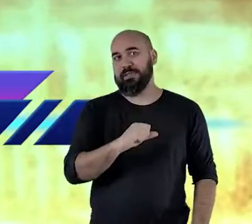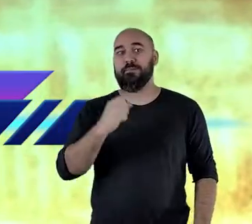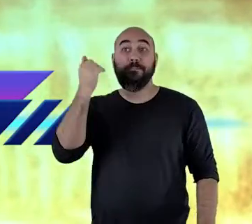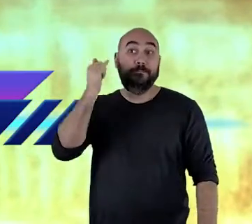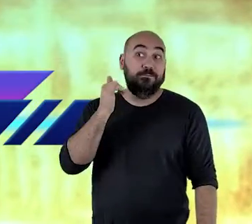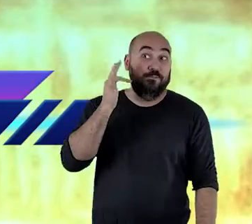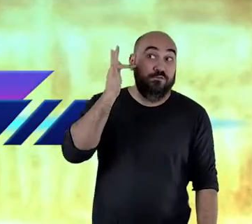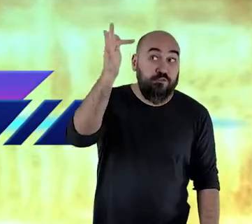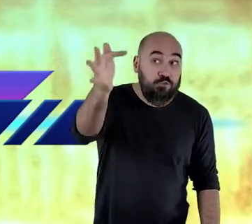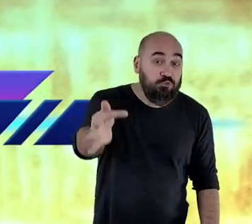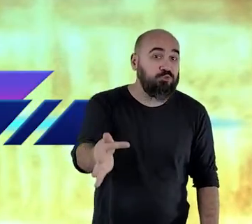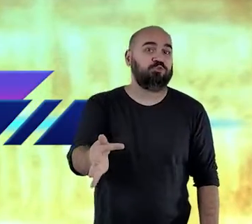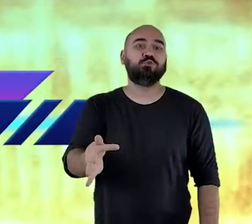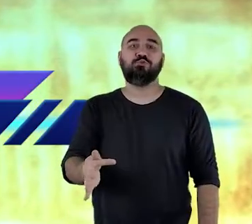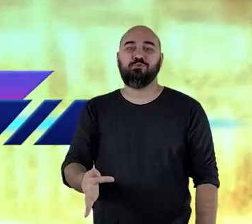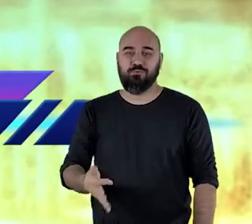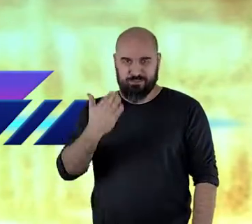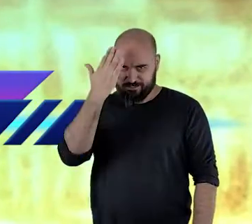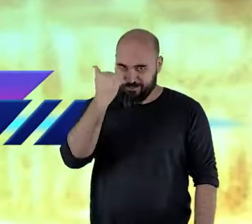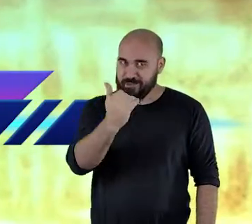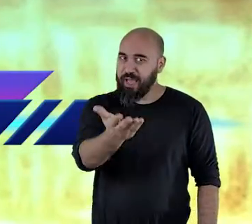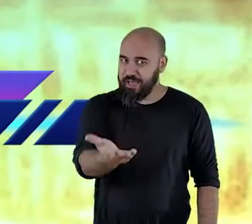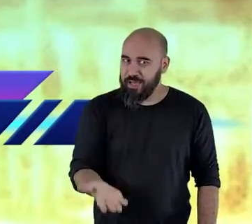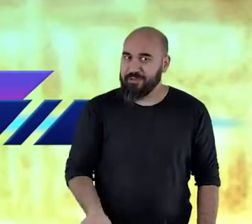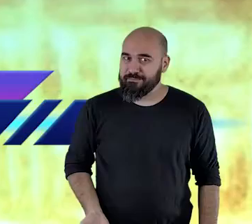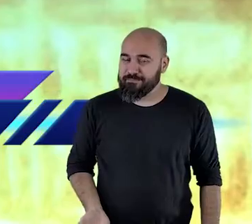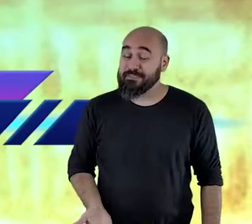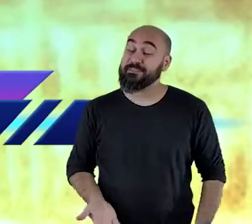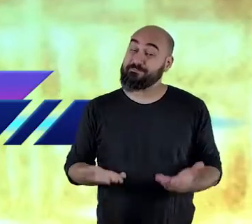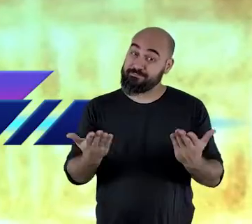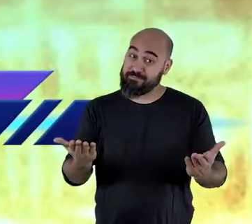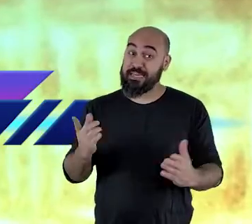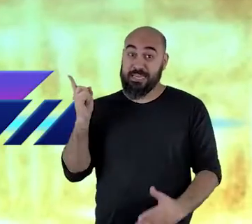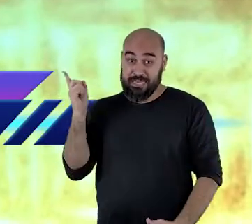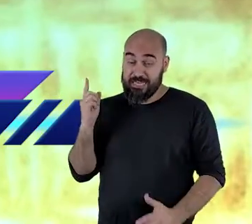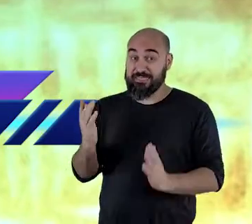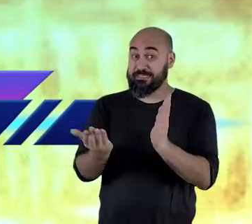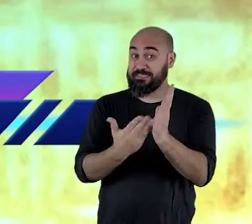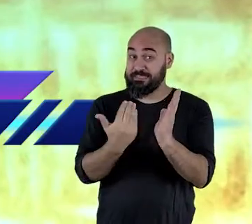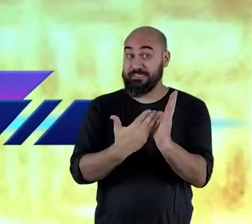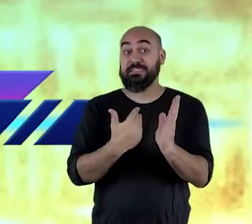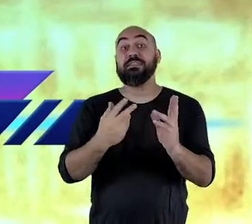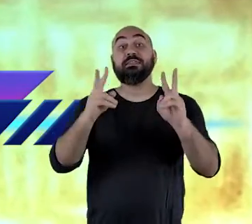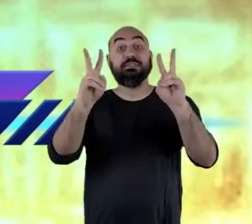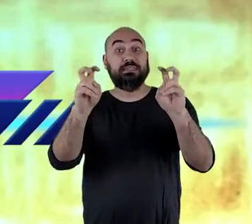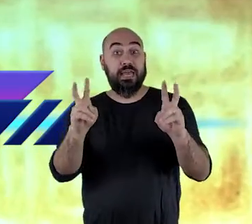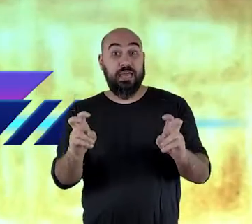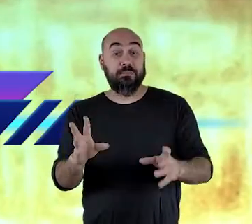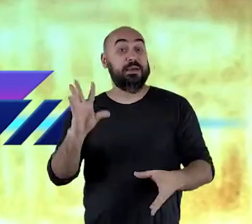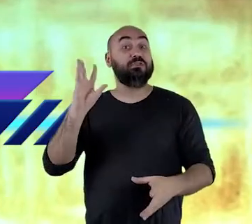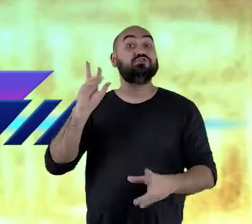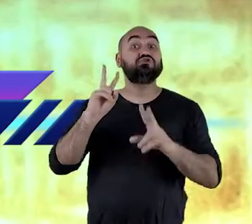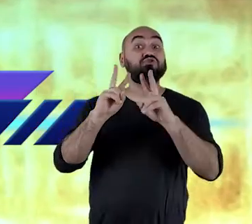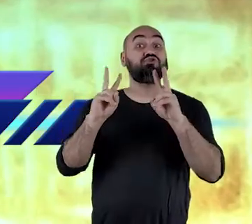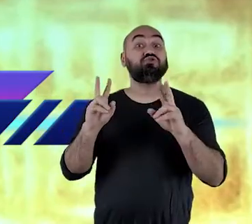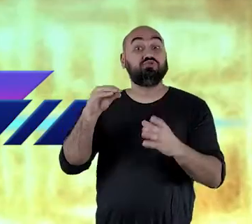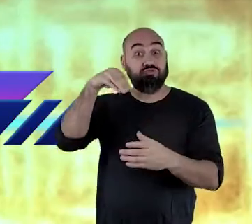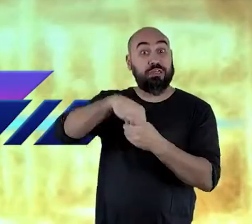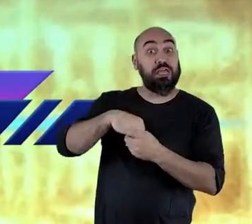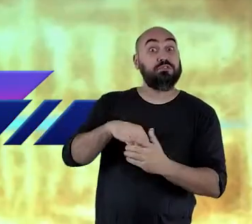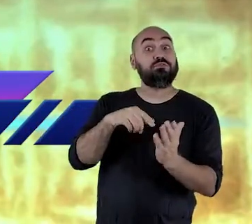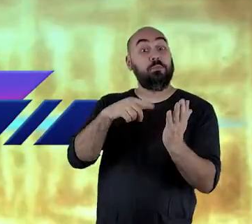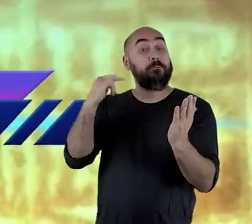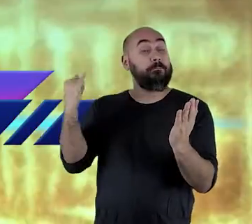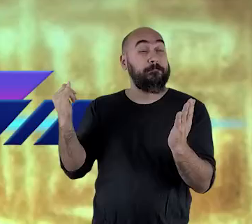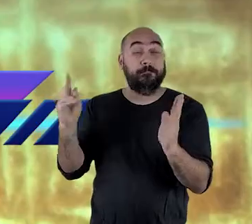as profecias do Apocalipse complementam o livro de Daniel. Então, esse guia de estudos vai te ajudar a compreender exatamente